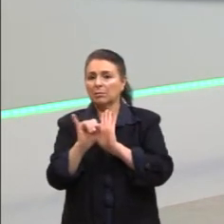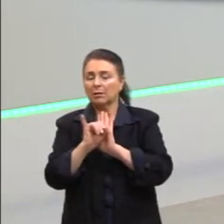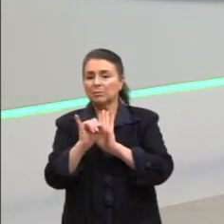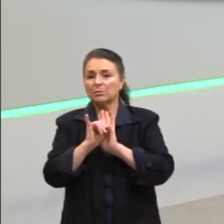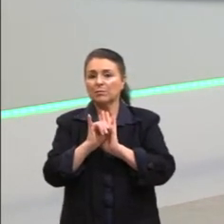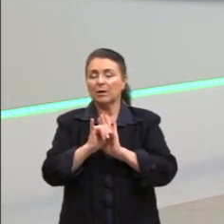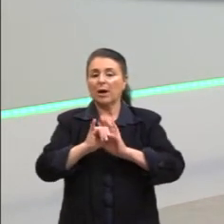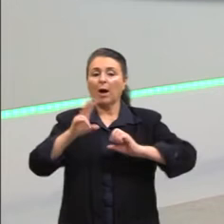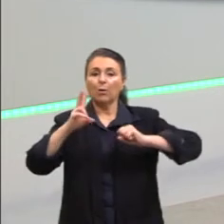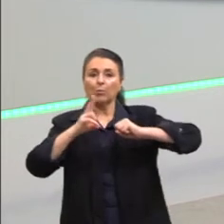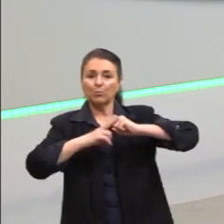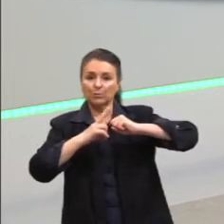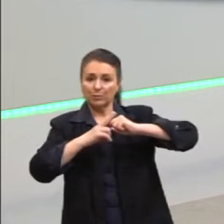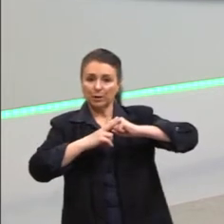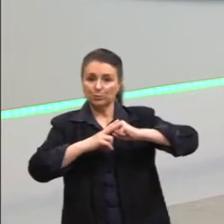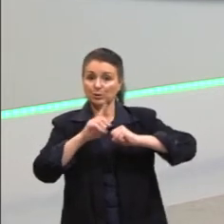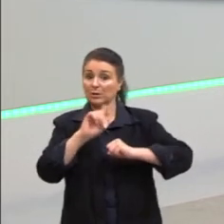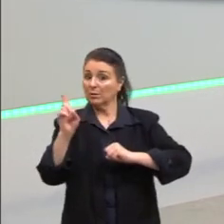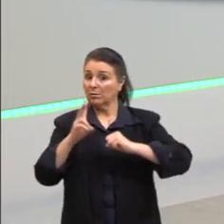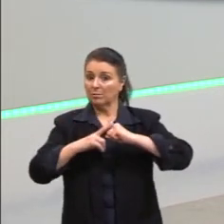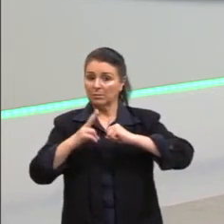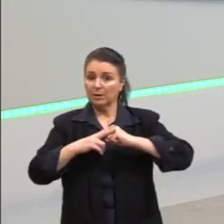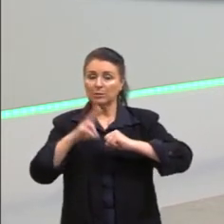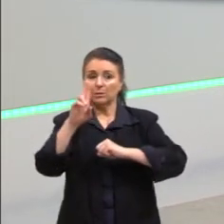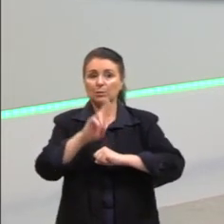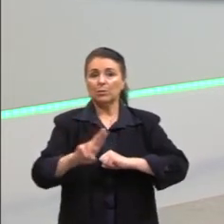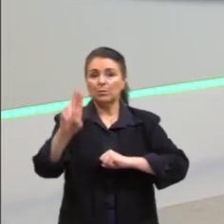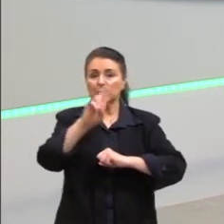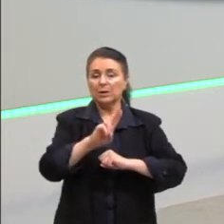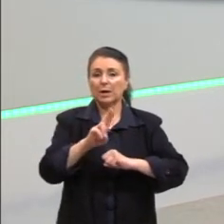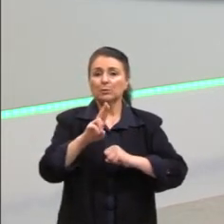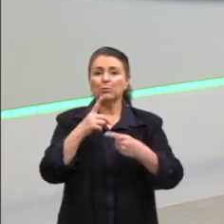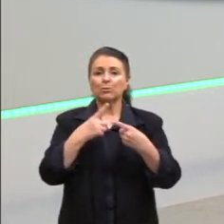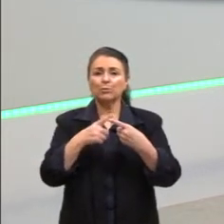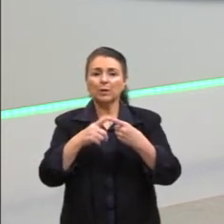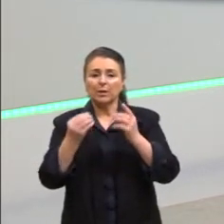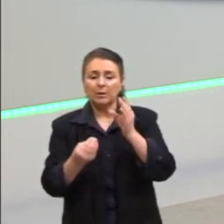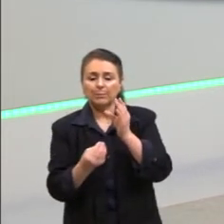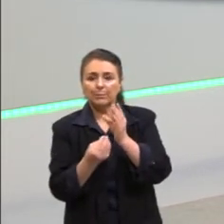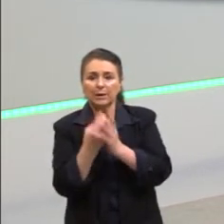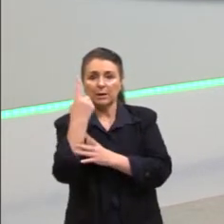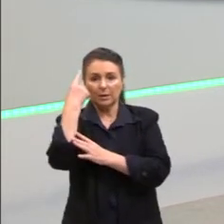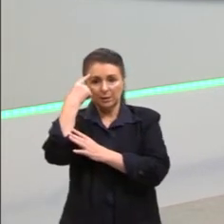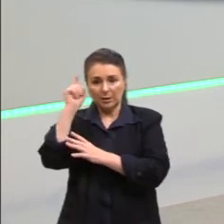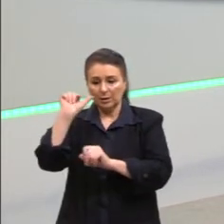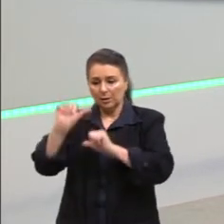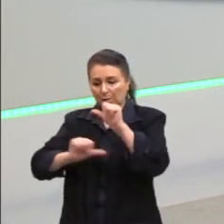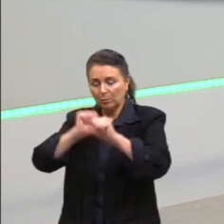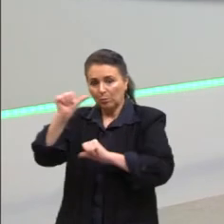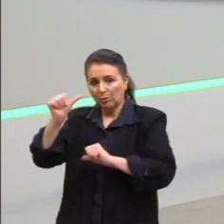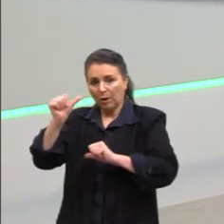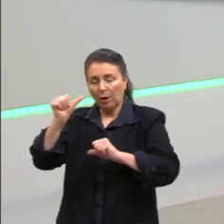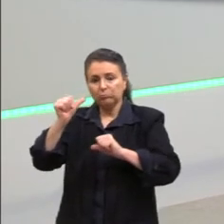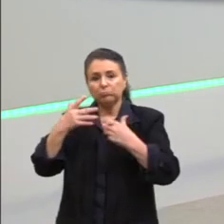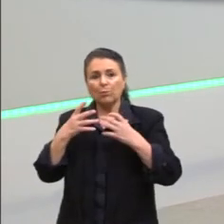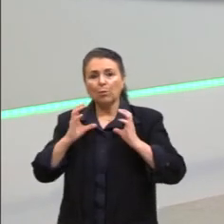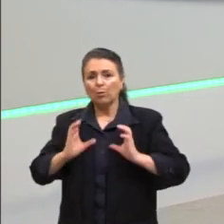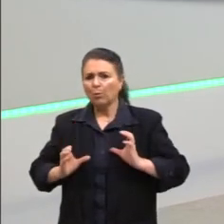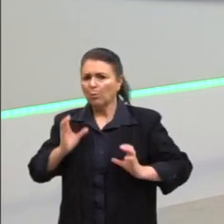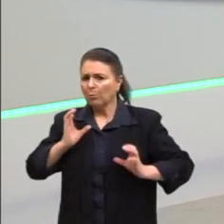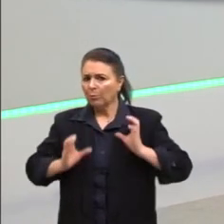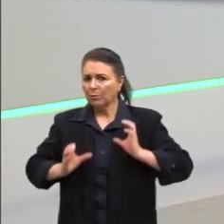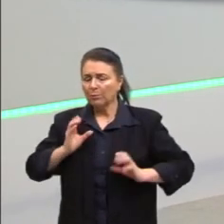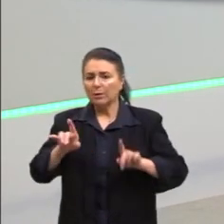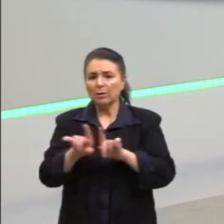recursos verbais e não verbais utilizados com a finalidade de criar e mudar comportamentos e hábitos,